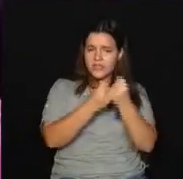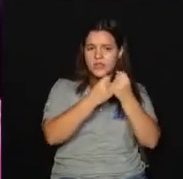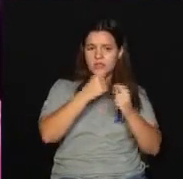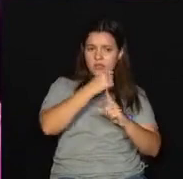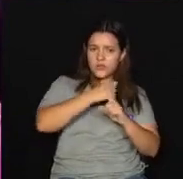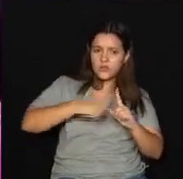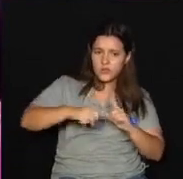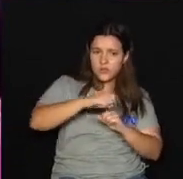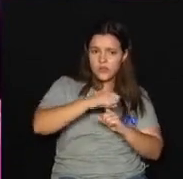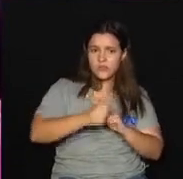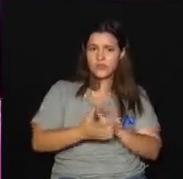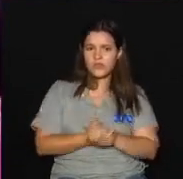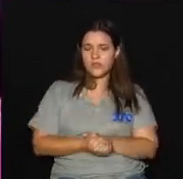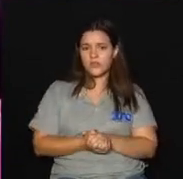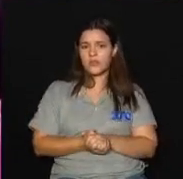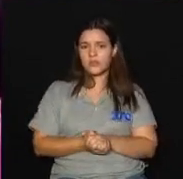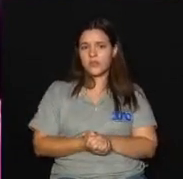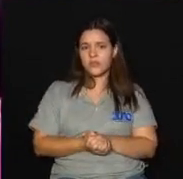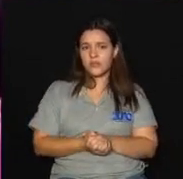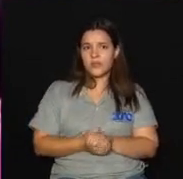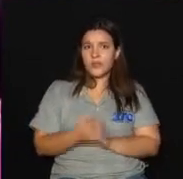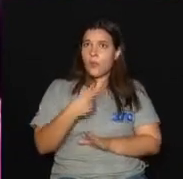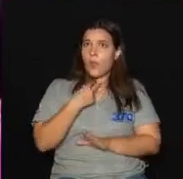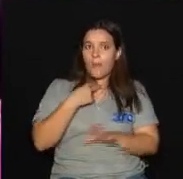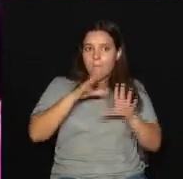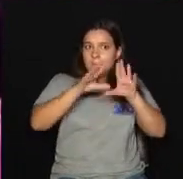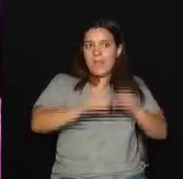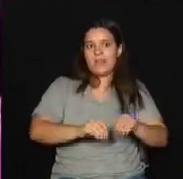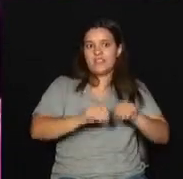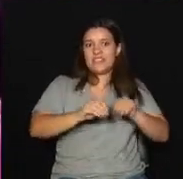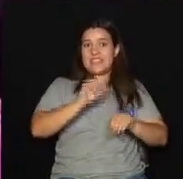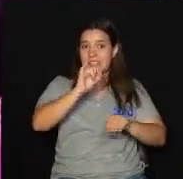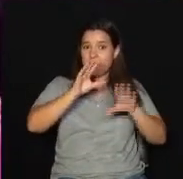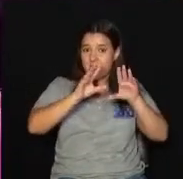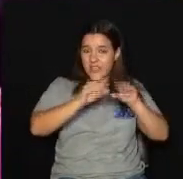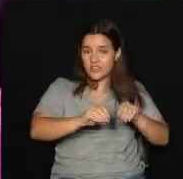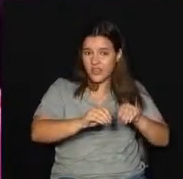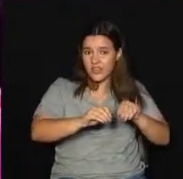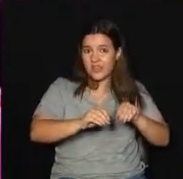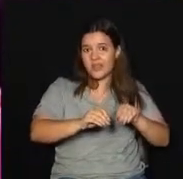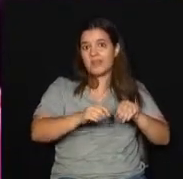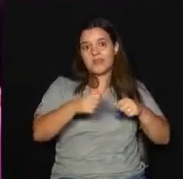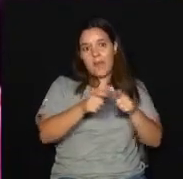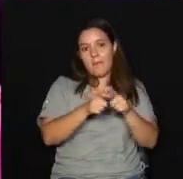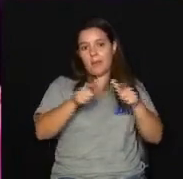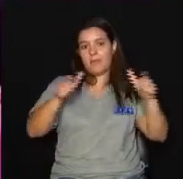social que não podem ser mexidas, se for para mexer, para ampliar.